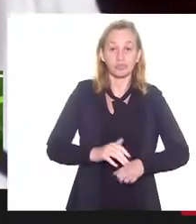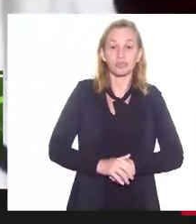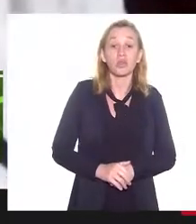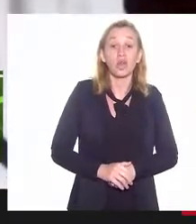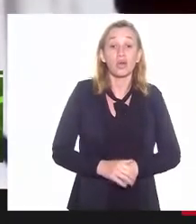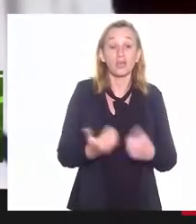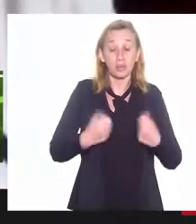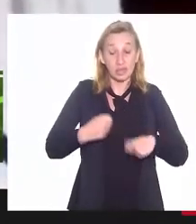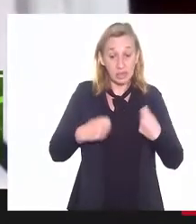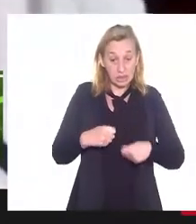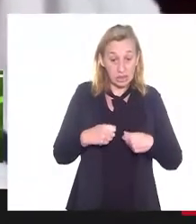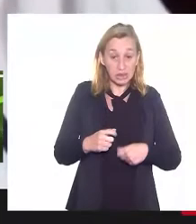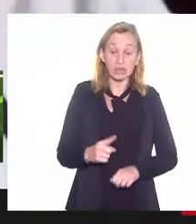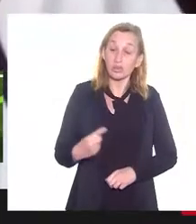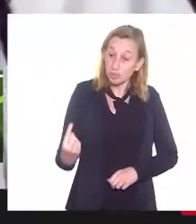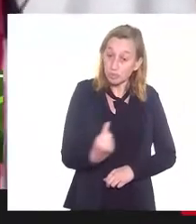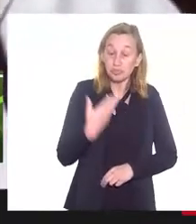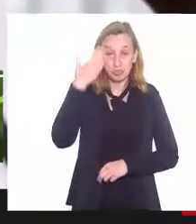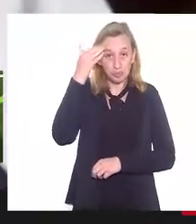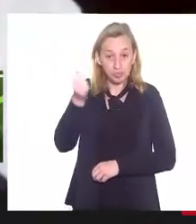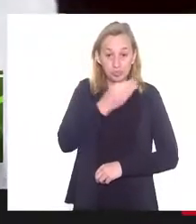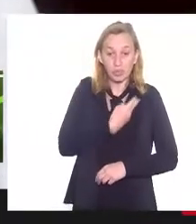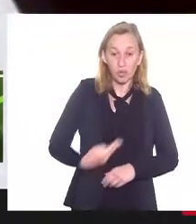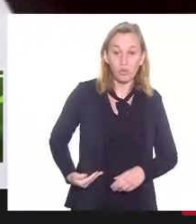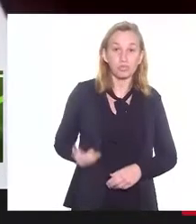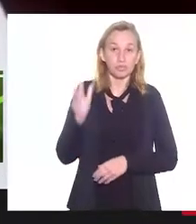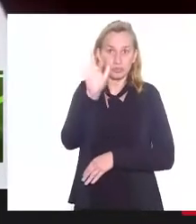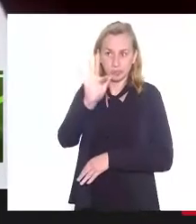governo, que saibamos que o governo federal